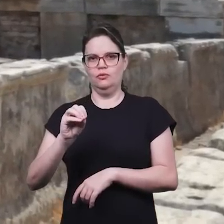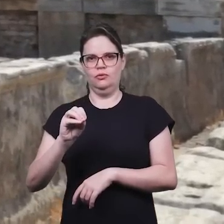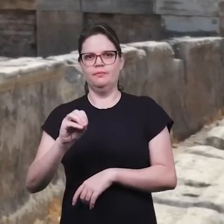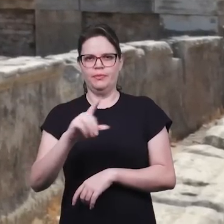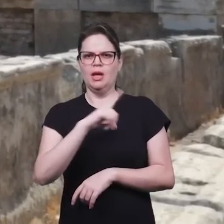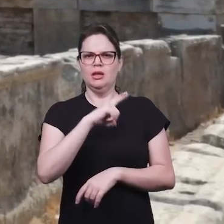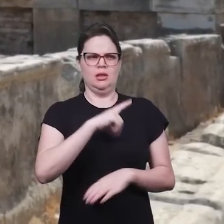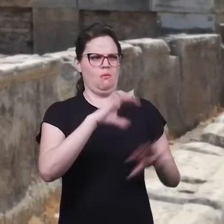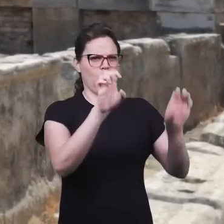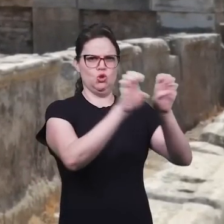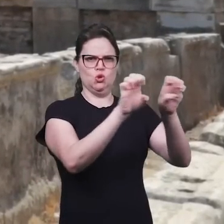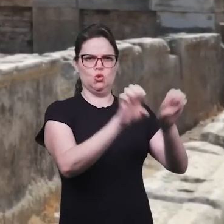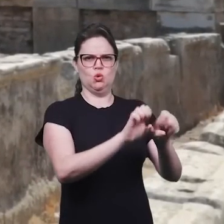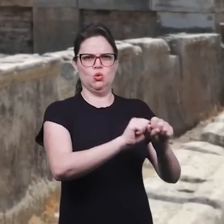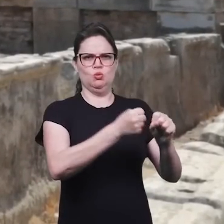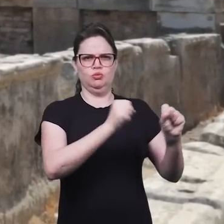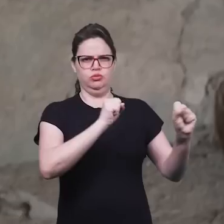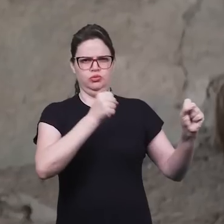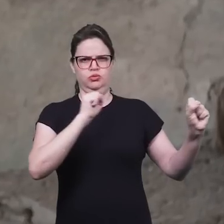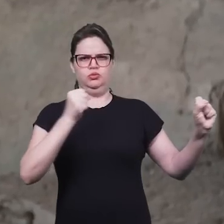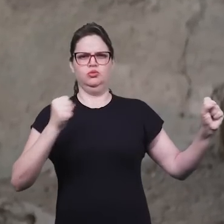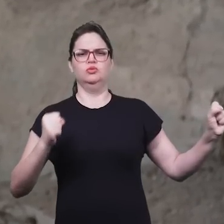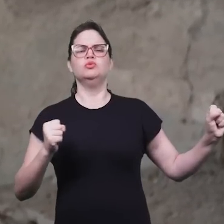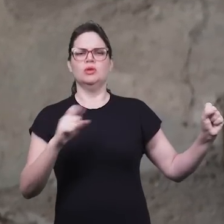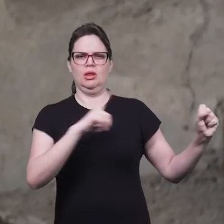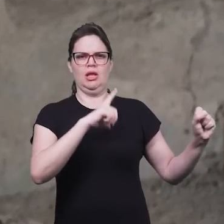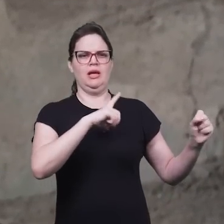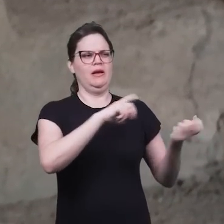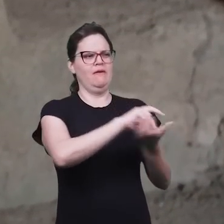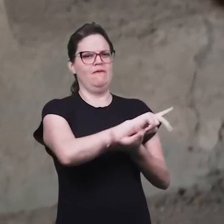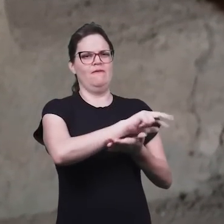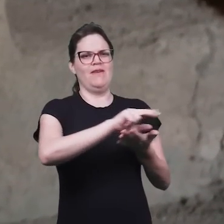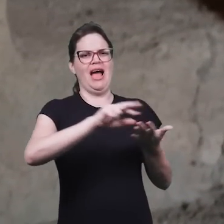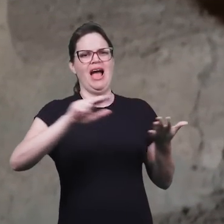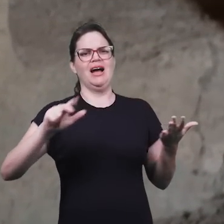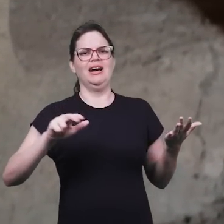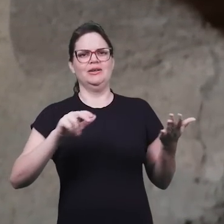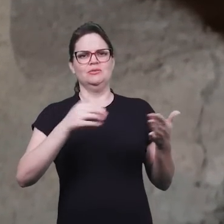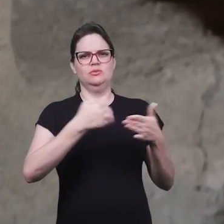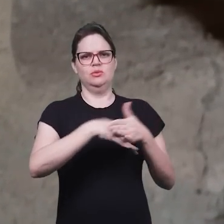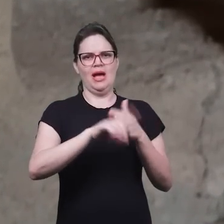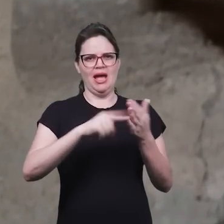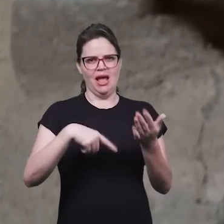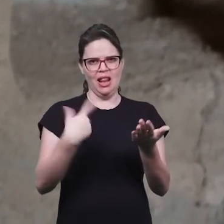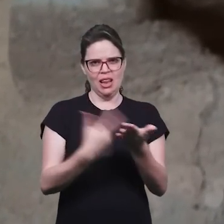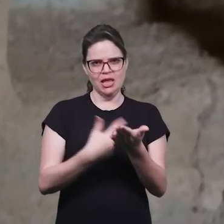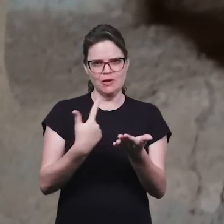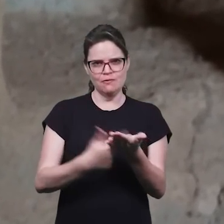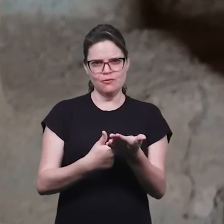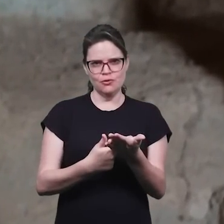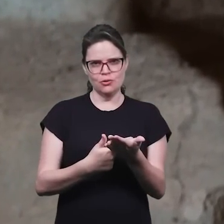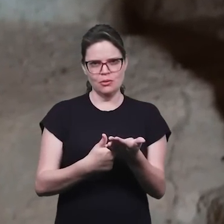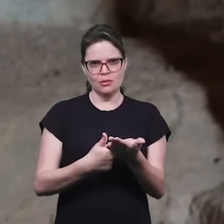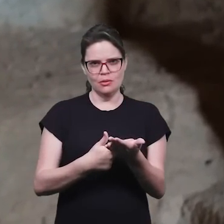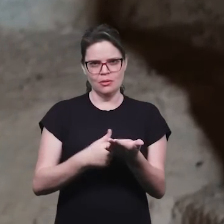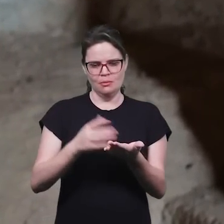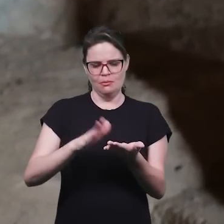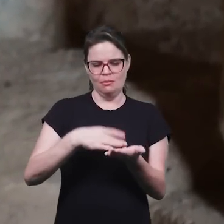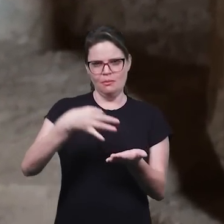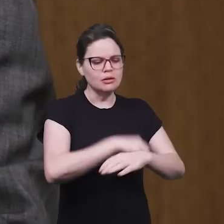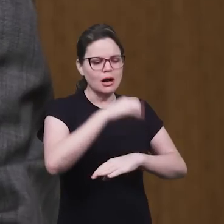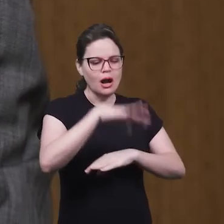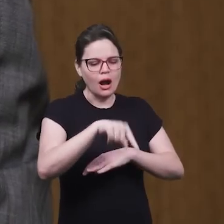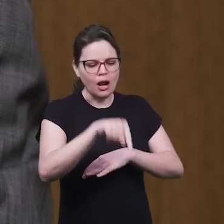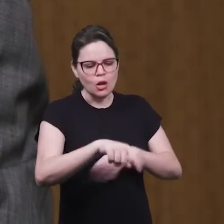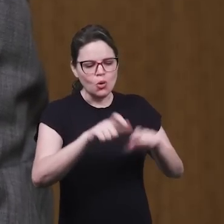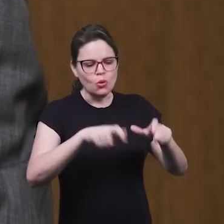uma estrutura muito grande de arquivo. Só que os arquivos não são de livros, nem de páginas, são de pedras. Mas